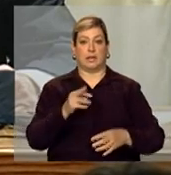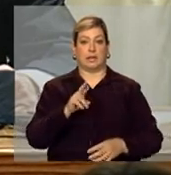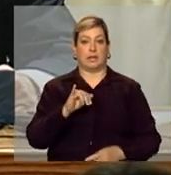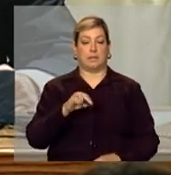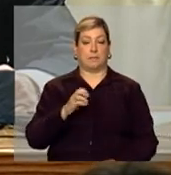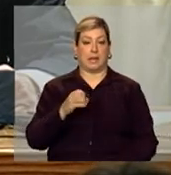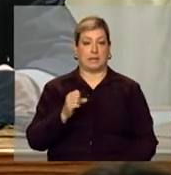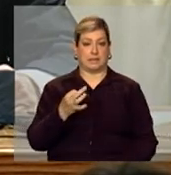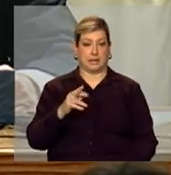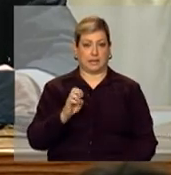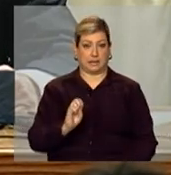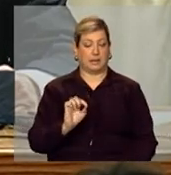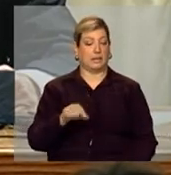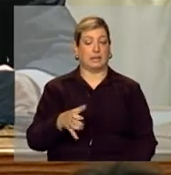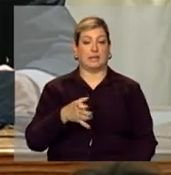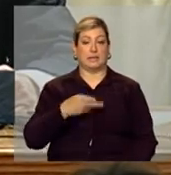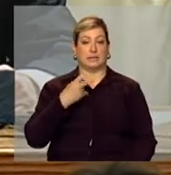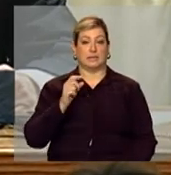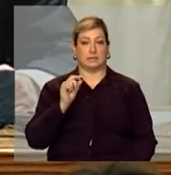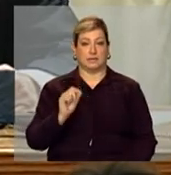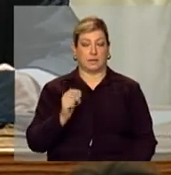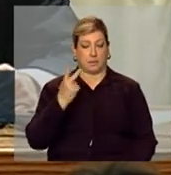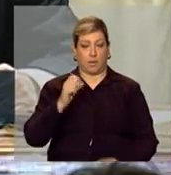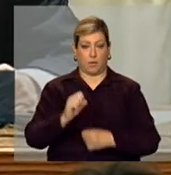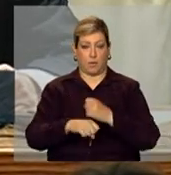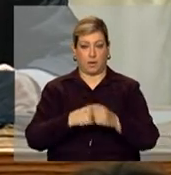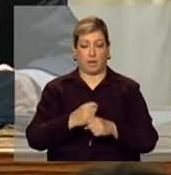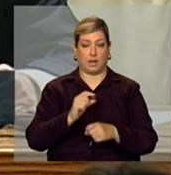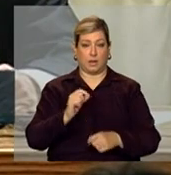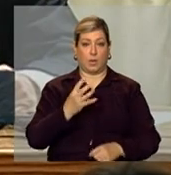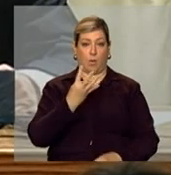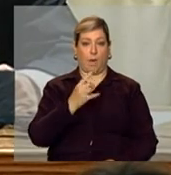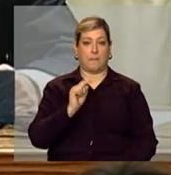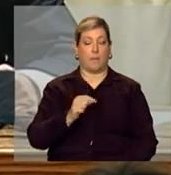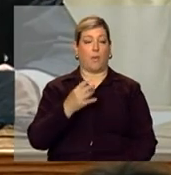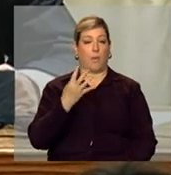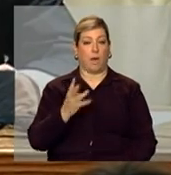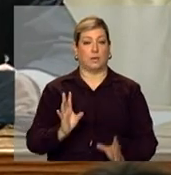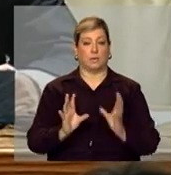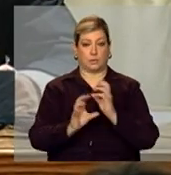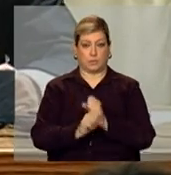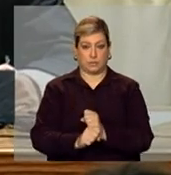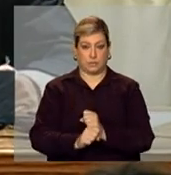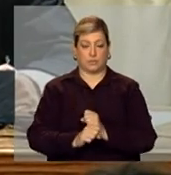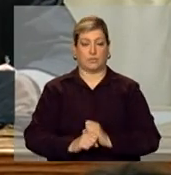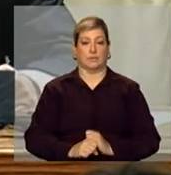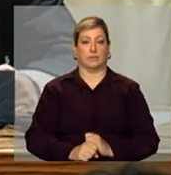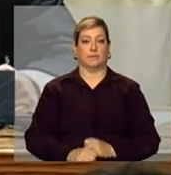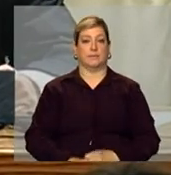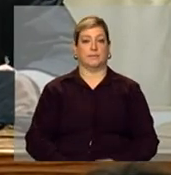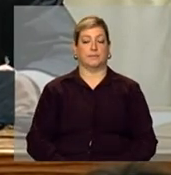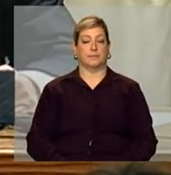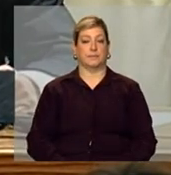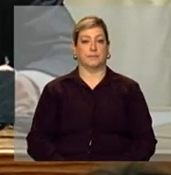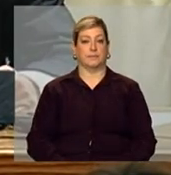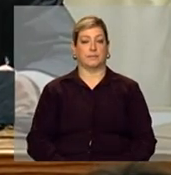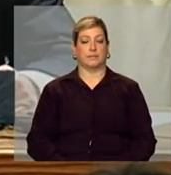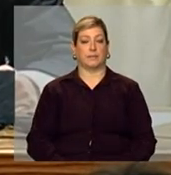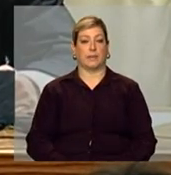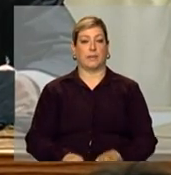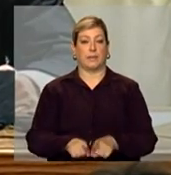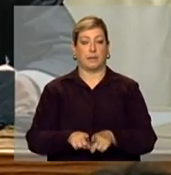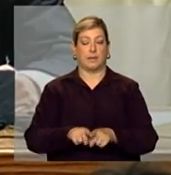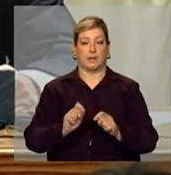trimestre significa uma expansão anualizada de 4.4 e eh uma